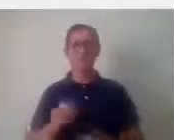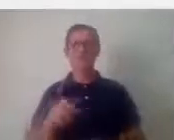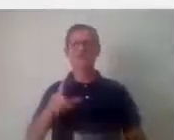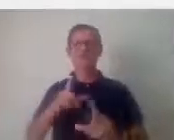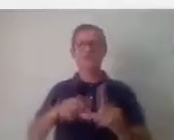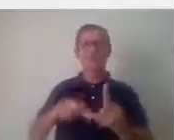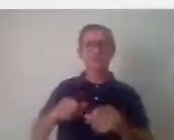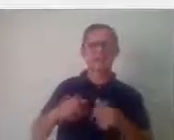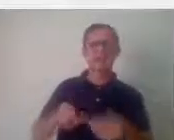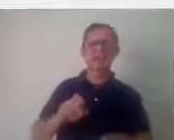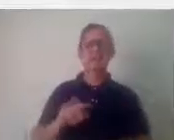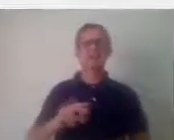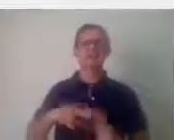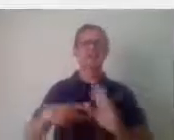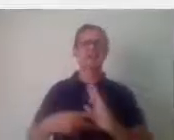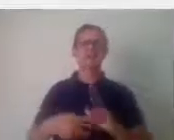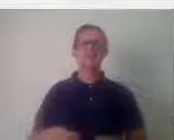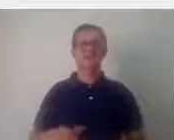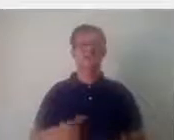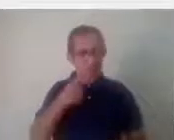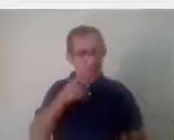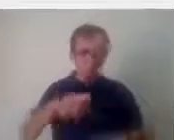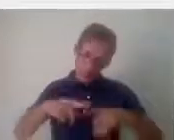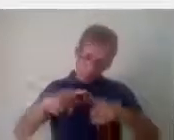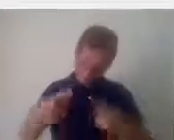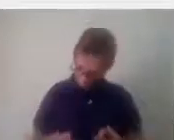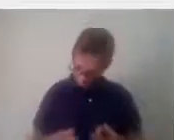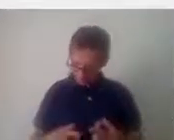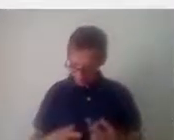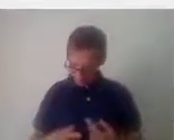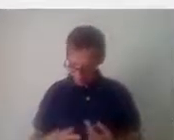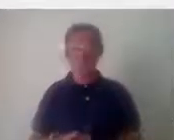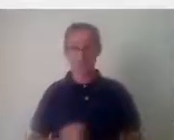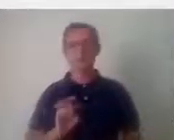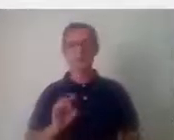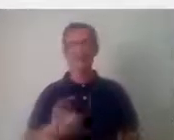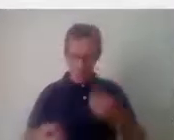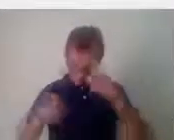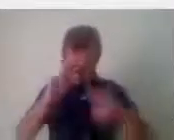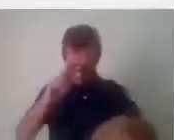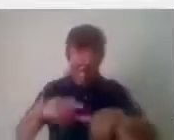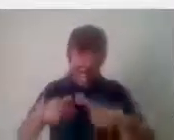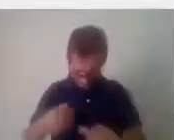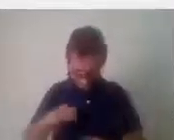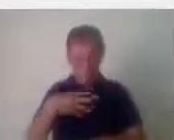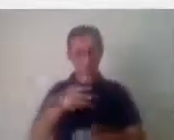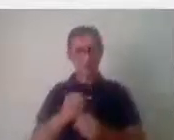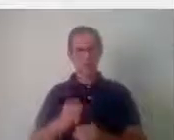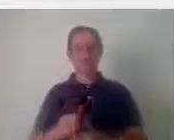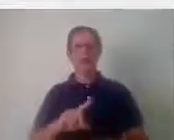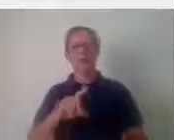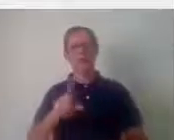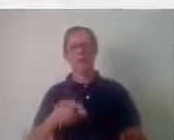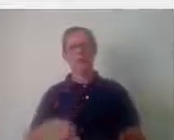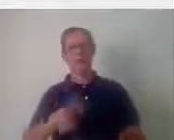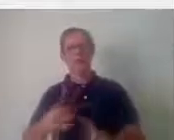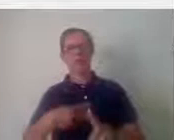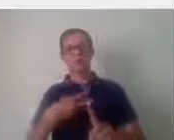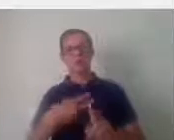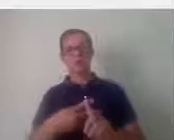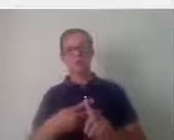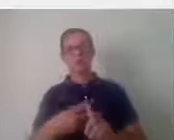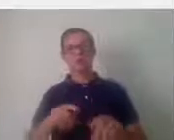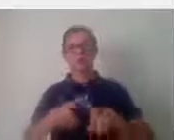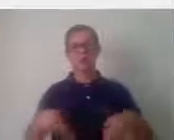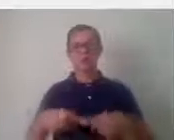letra é essa? Que é isso, professora? Se apegue à ideia. eu vou calcular a integral dupla sobre a